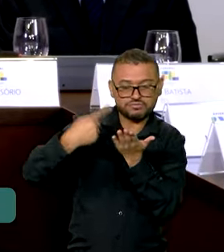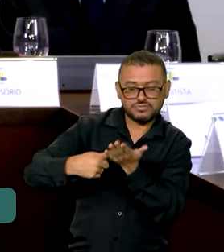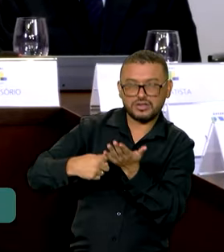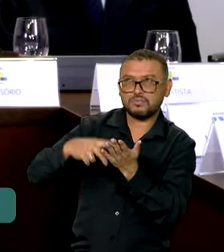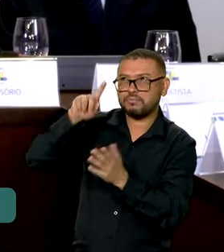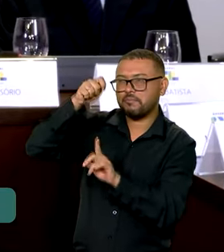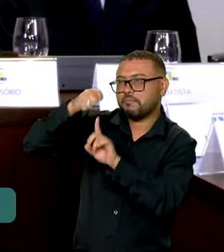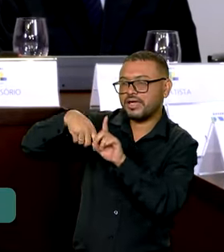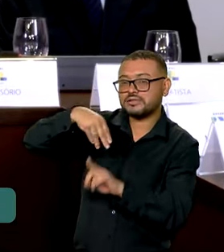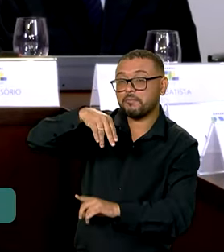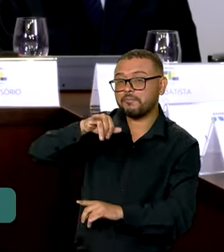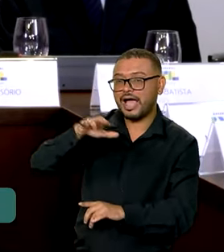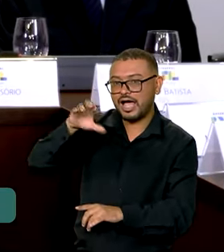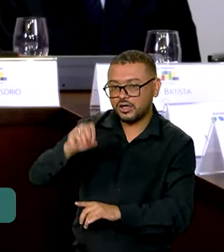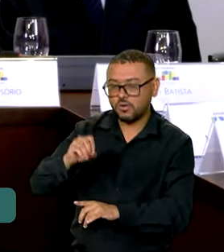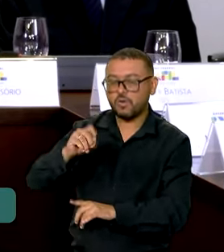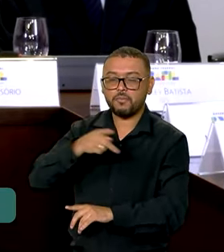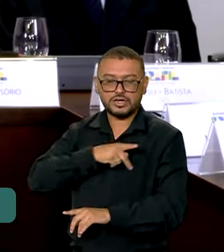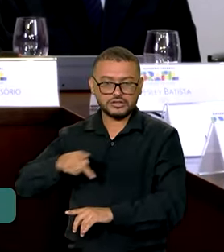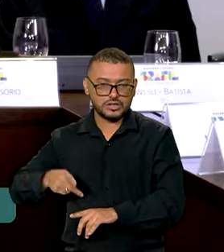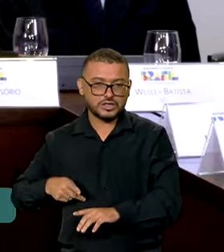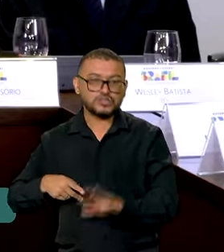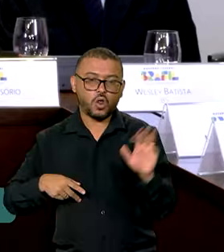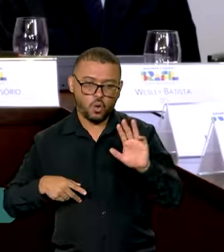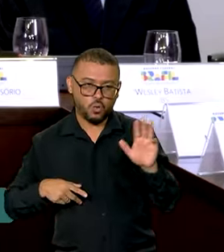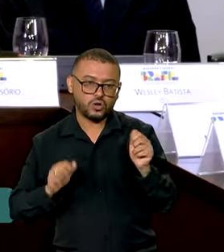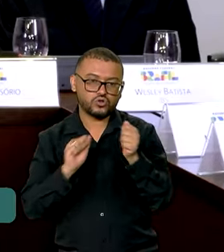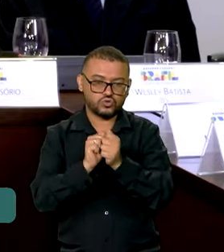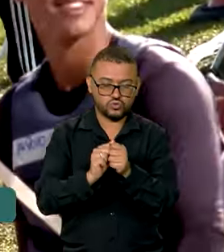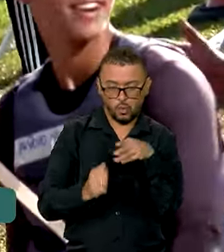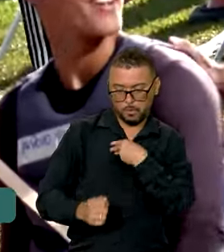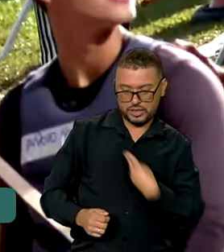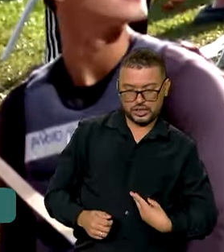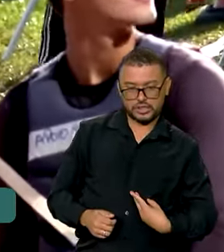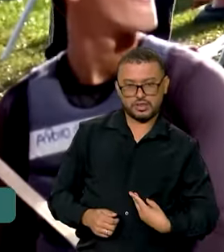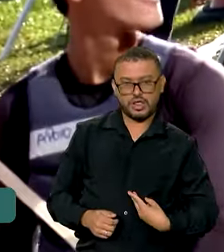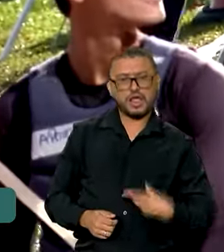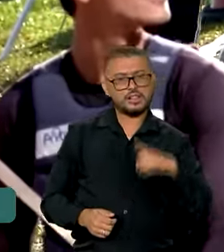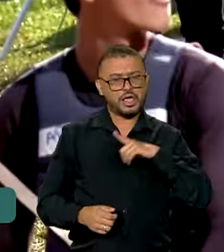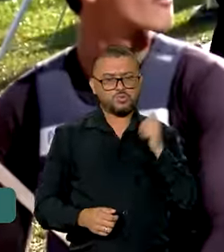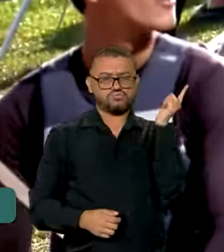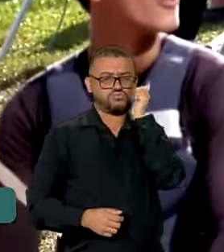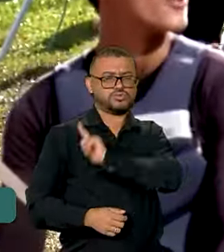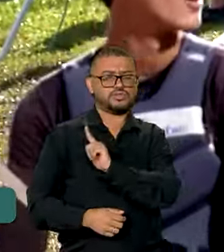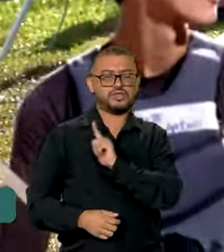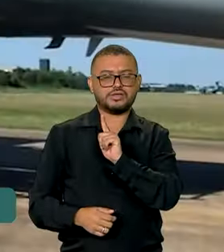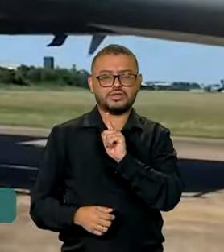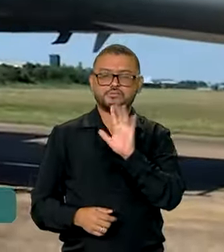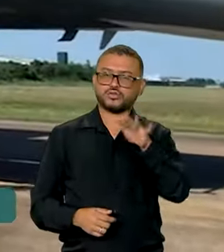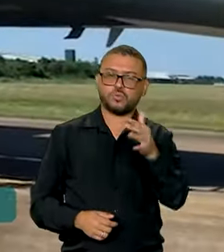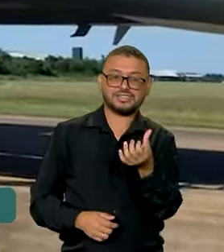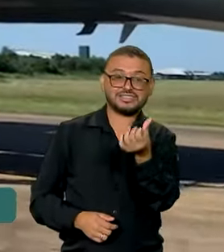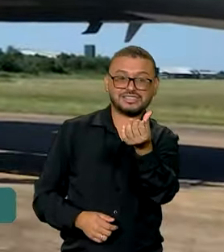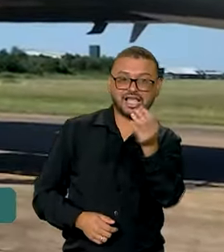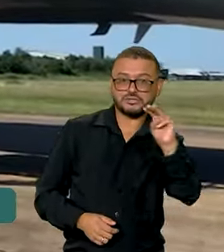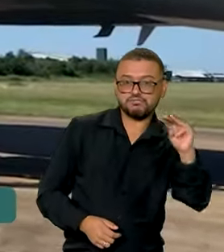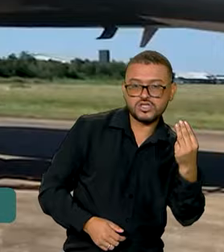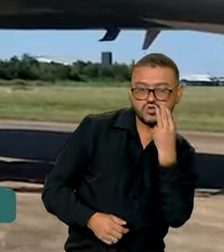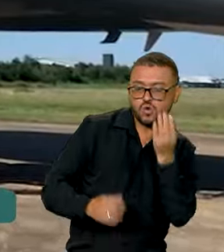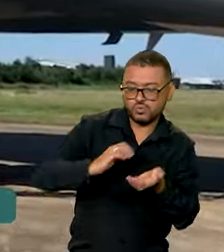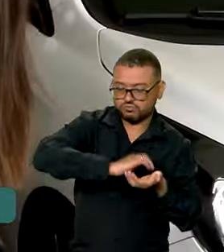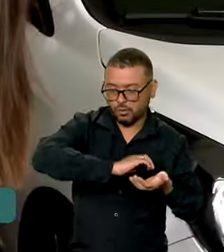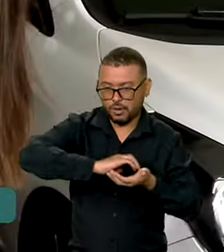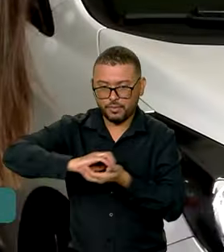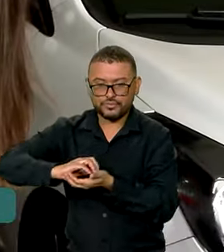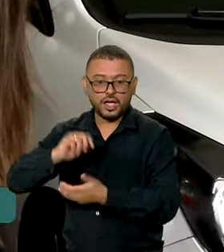final de maio com o presidente Lula e ministros. A quantidade é suficiente para preparar 6 milhões de